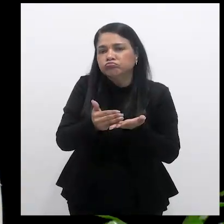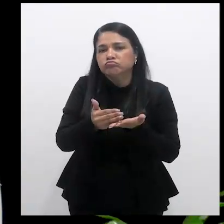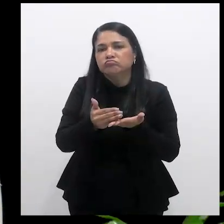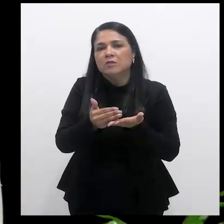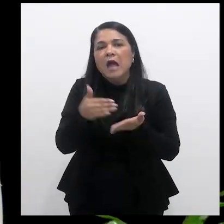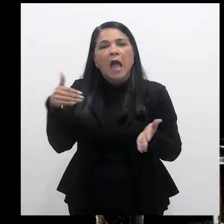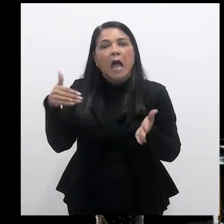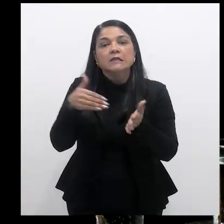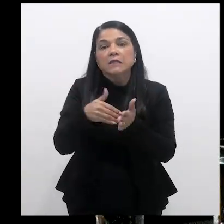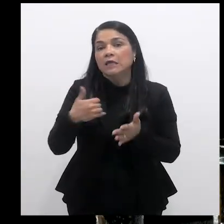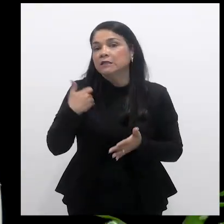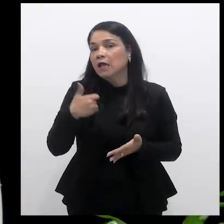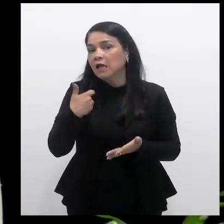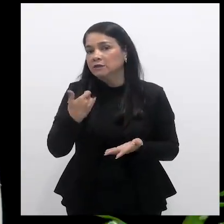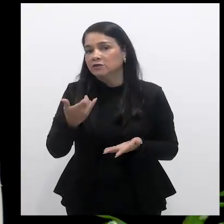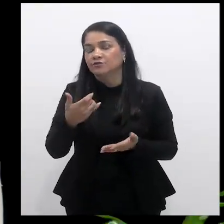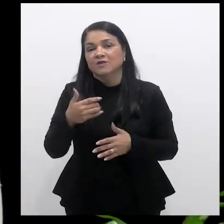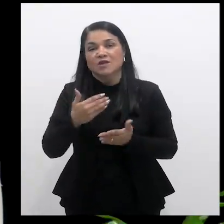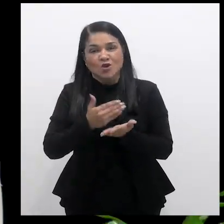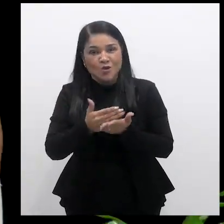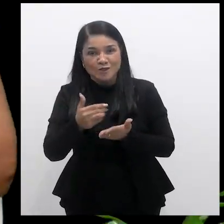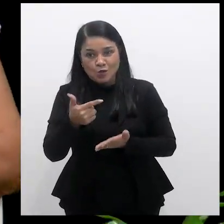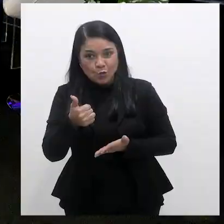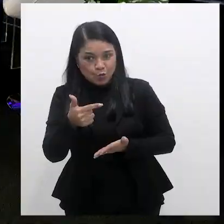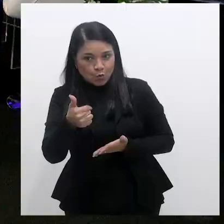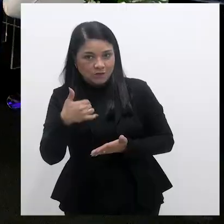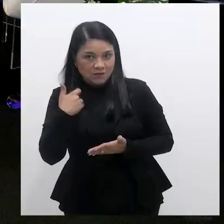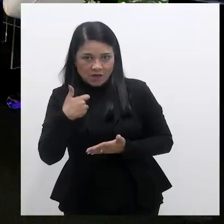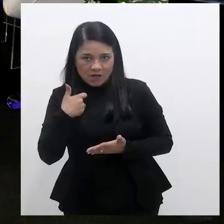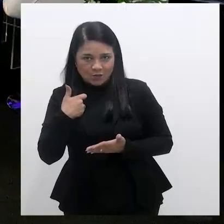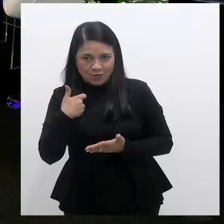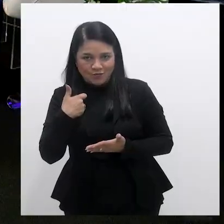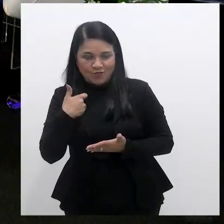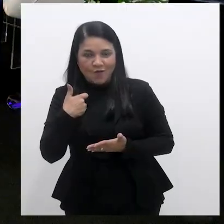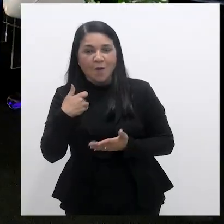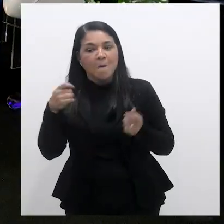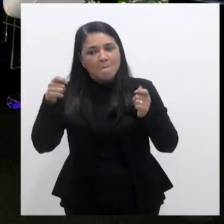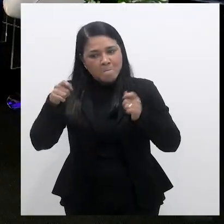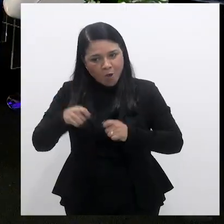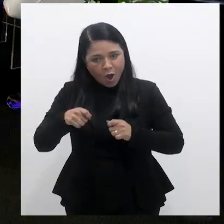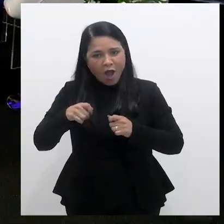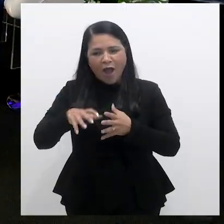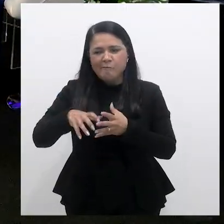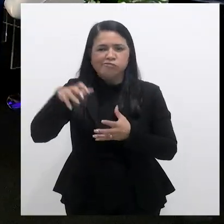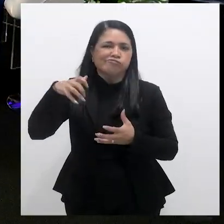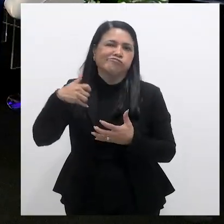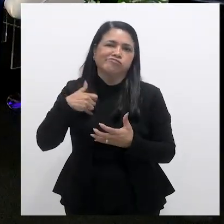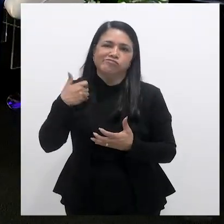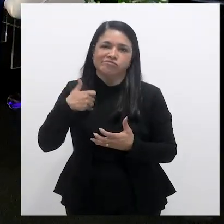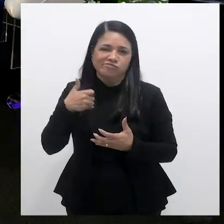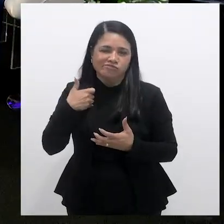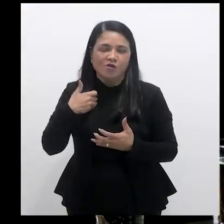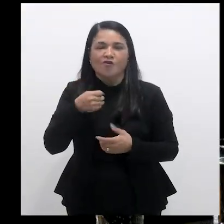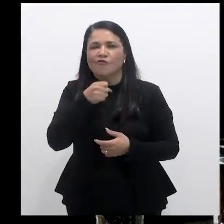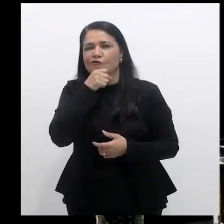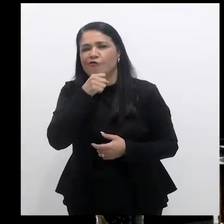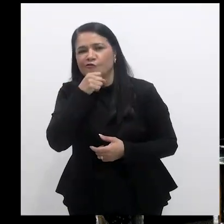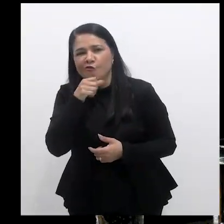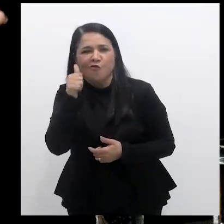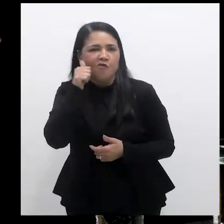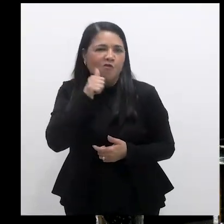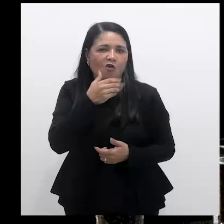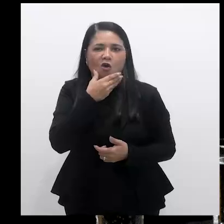de que idade? De 12 e até anos. que idade? A partir de 12 anos não tem o até. Nós temos, ótimo. Inclusive, terceira idade,